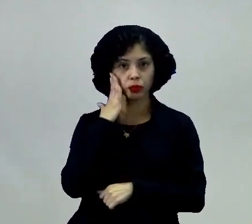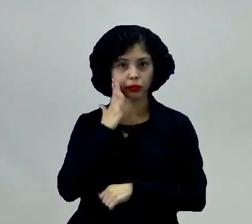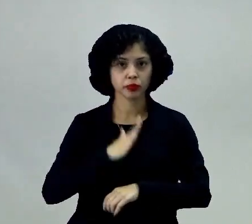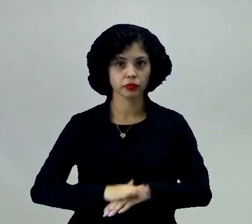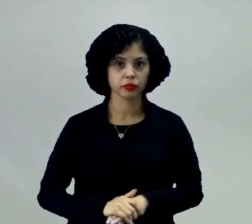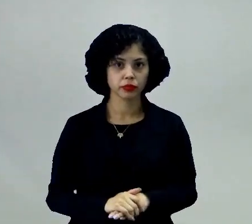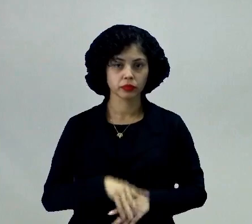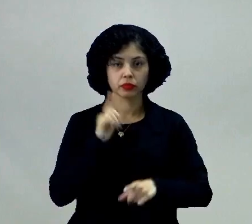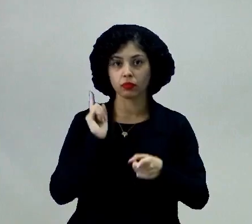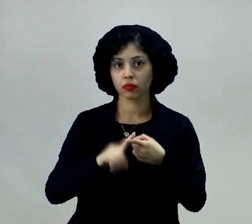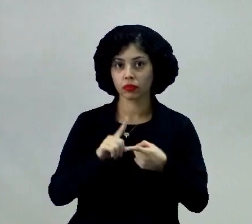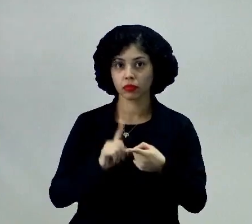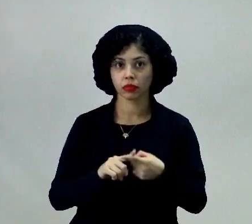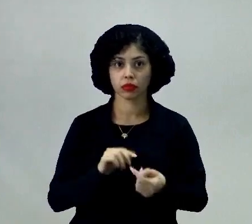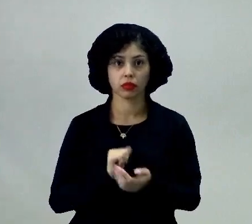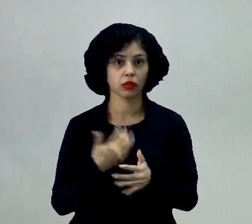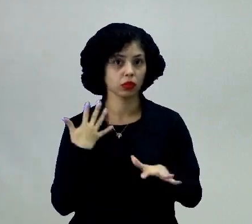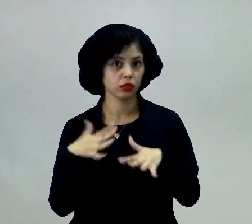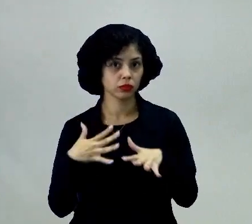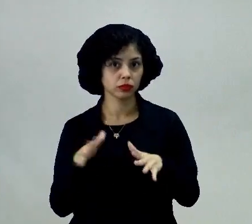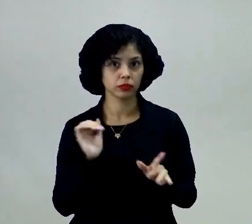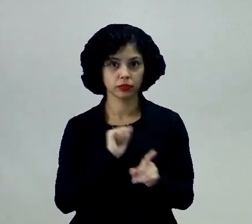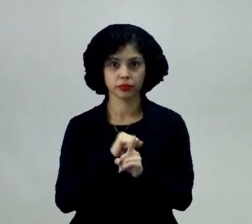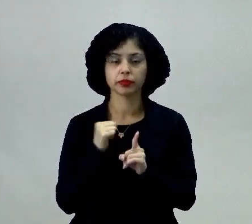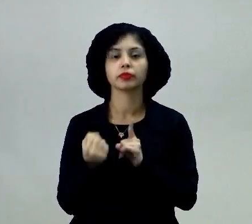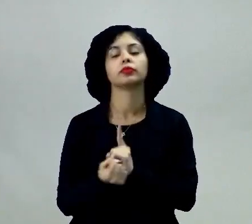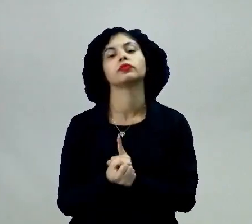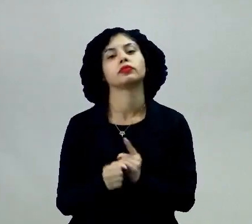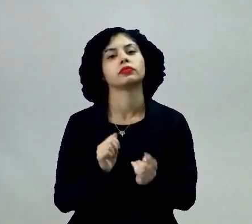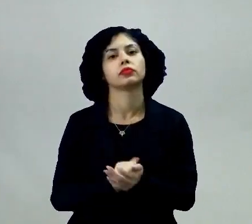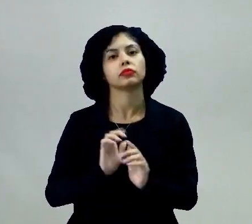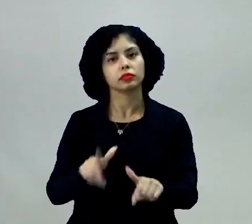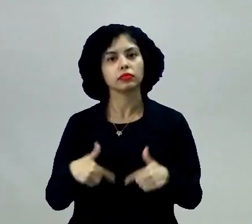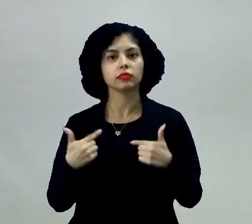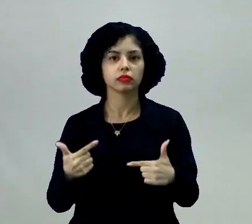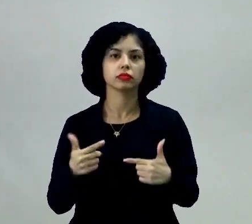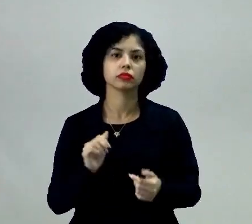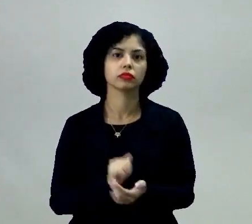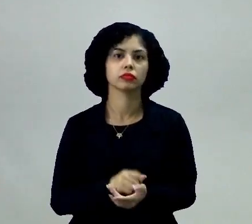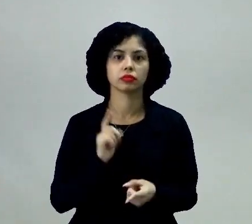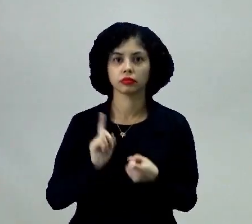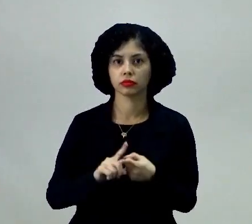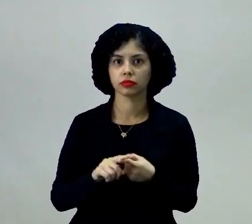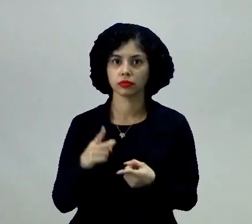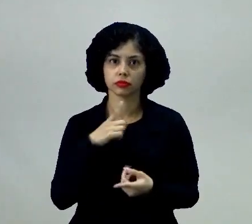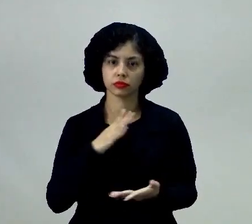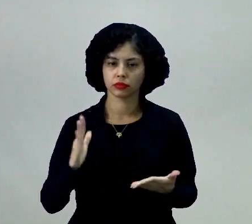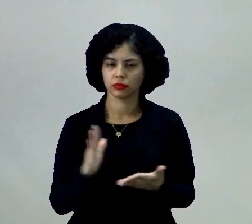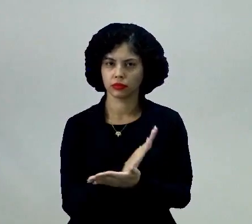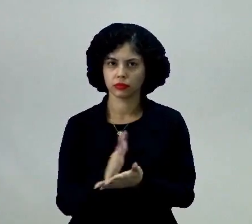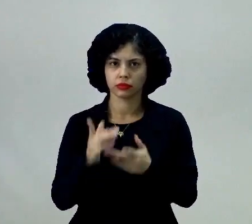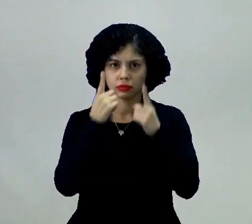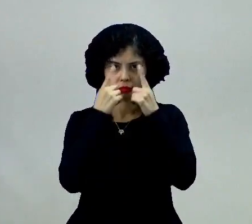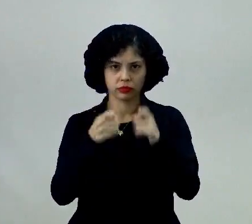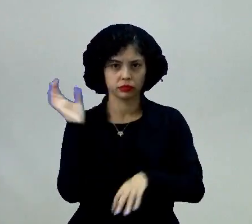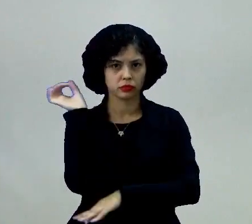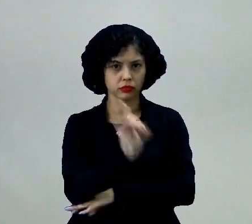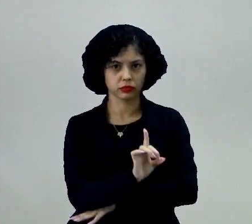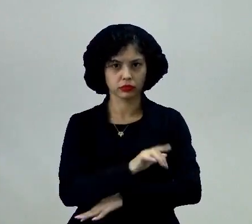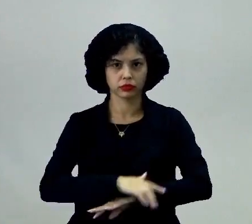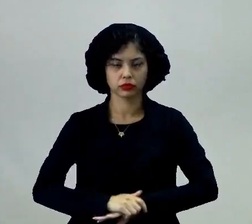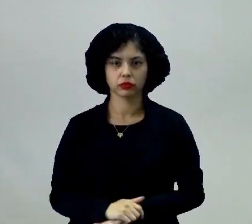entendimento. Por que esses movimentos sociais, eles lutam? Porque existe algum tipo de violação de